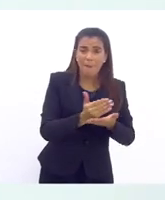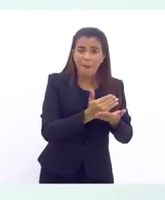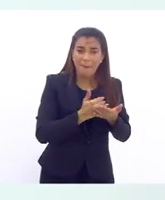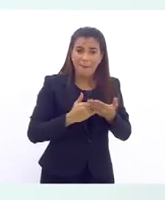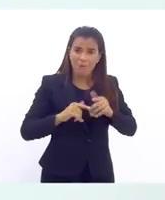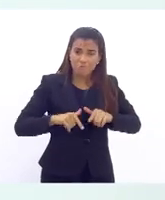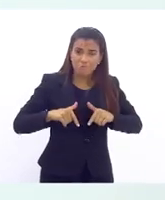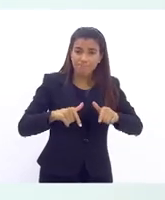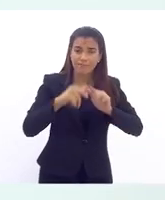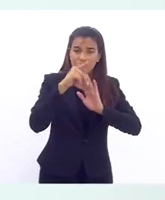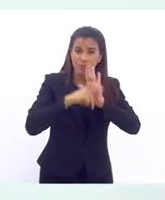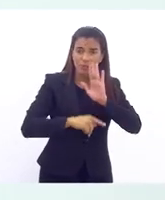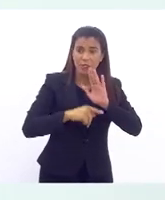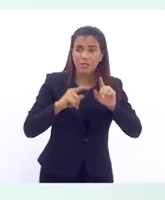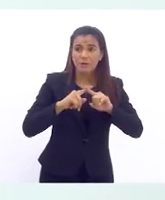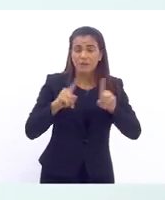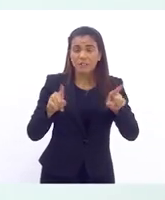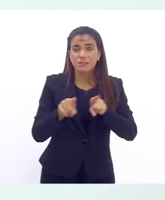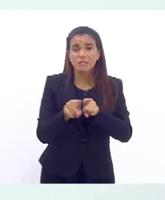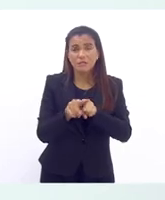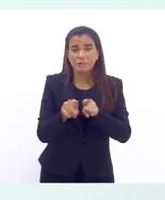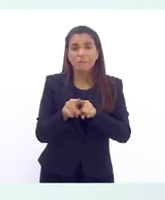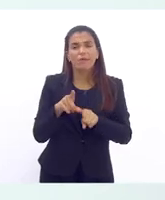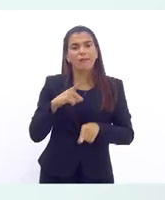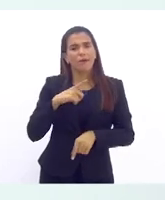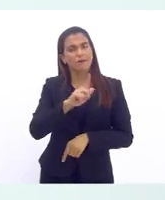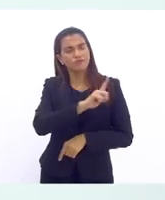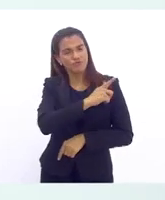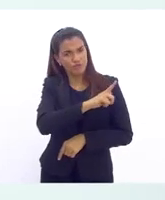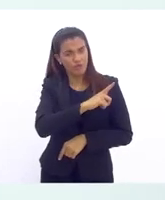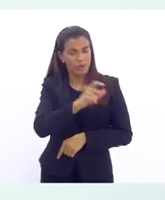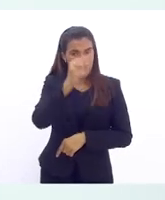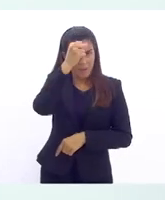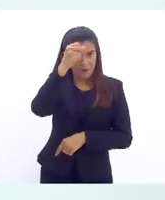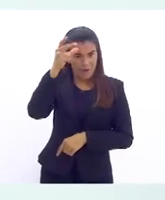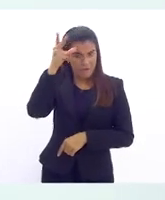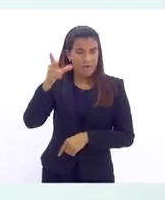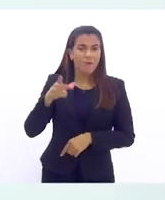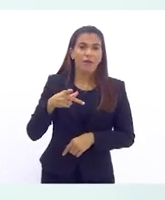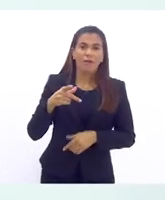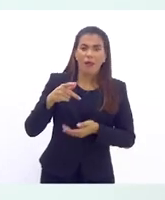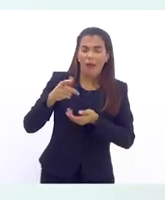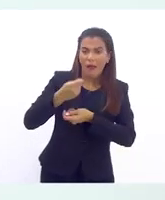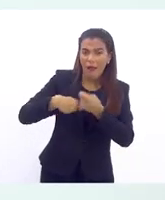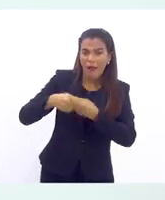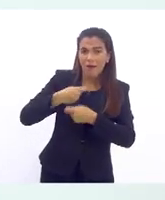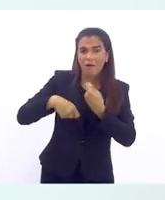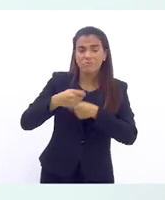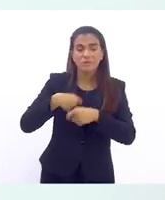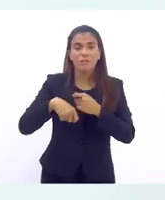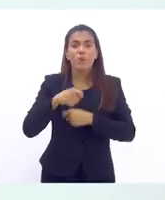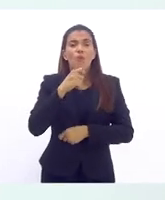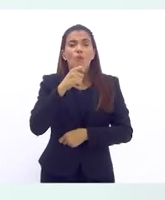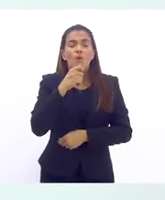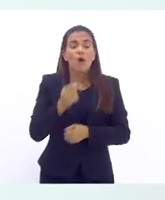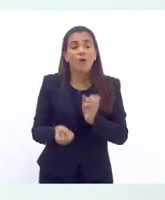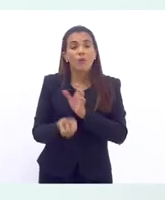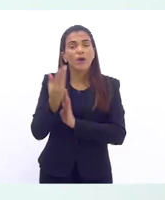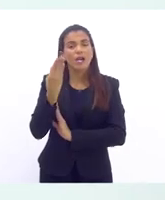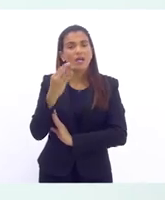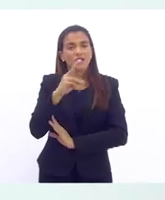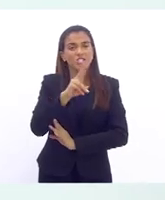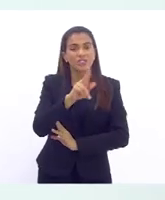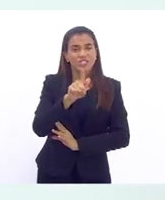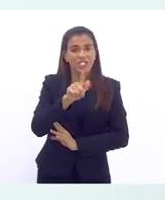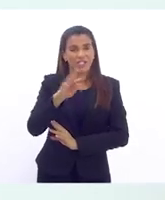seus projetos mas existem também muita gestões muitos prefeitos muitos administradores que não criam esse grupo que não